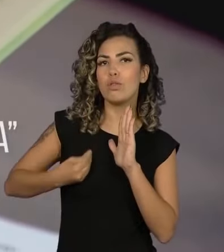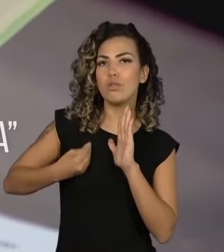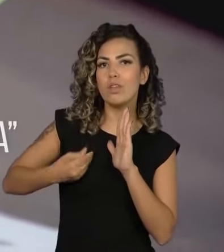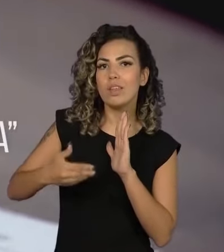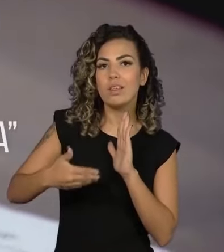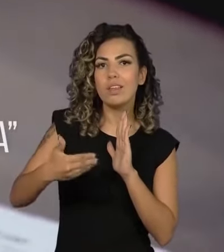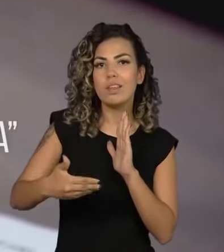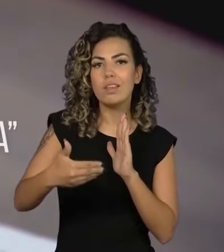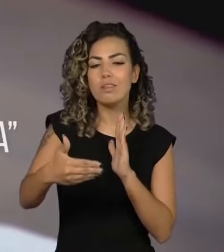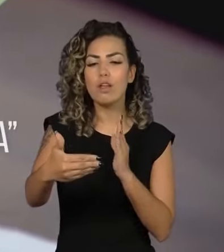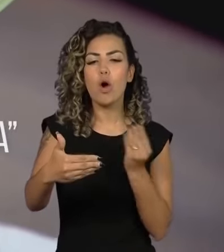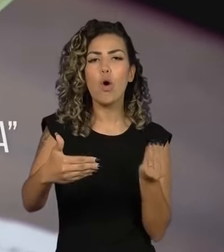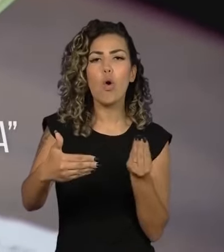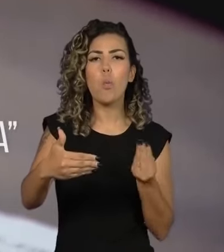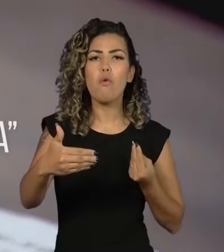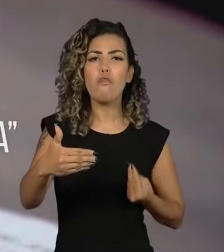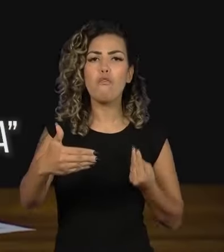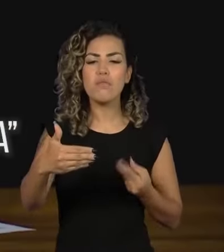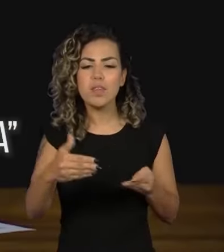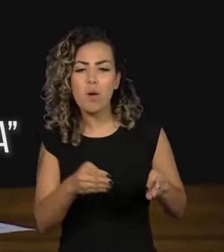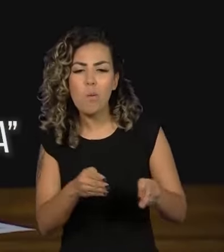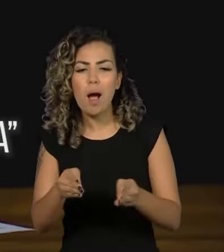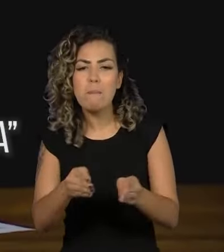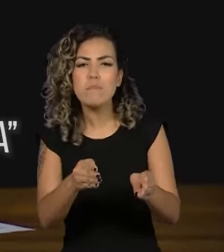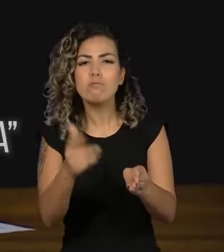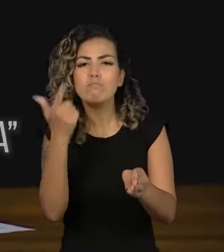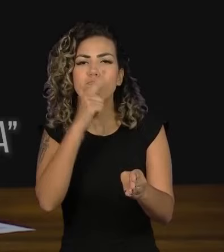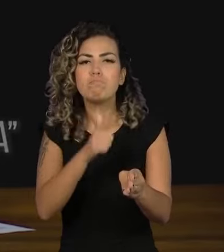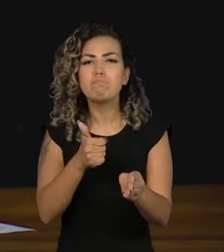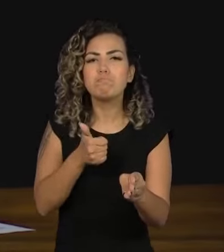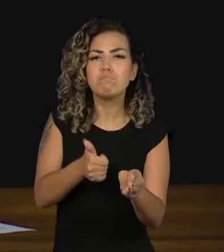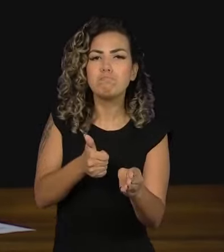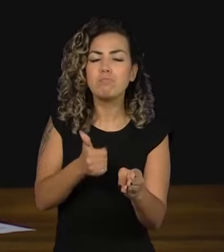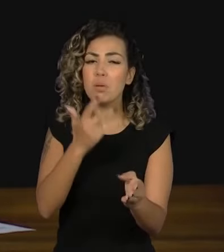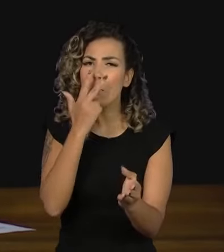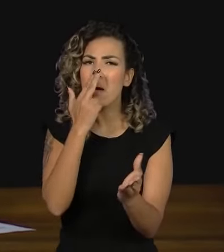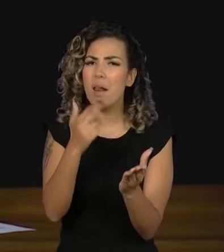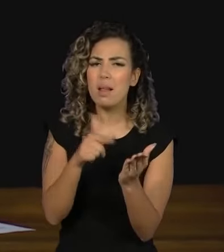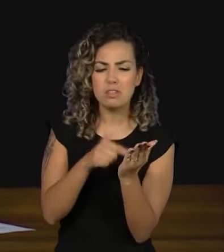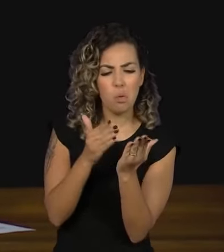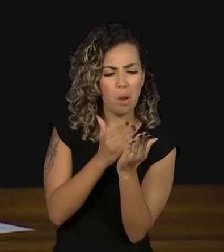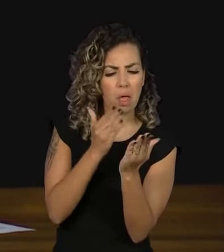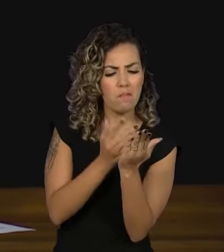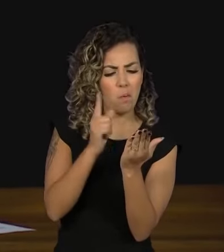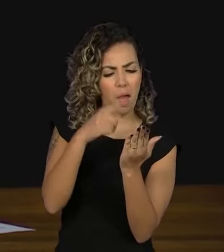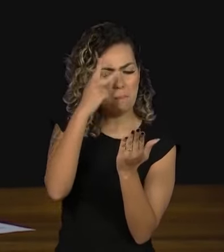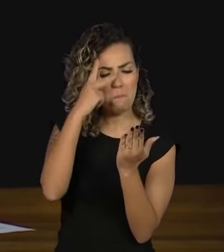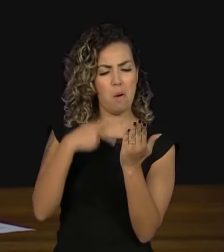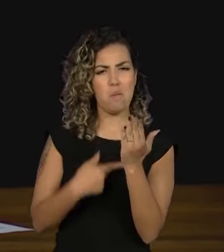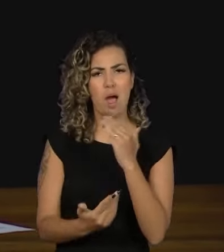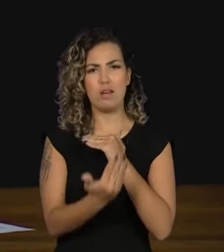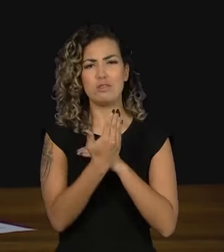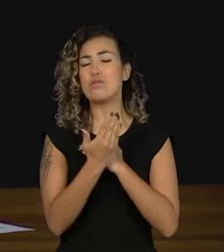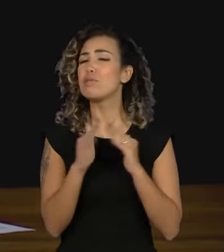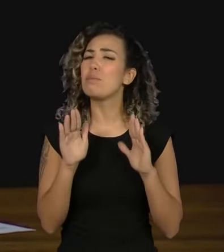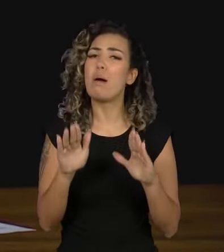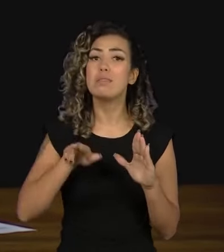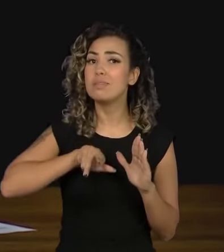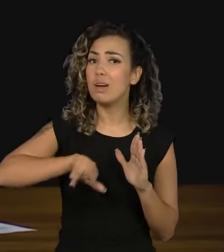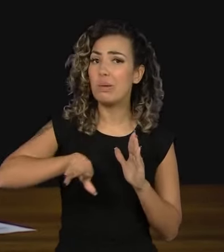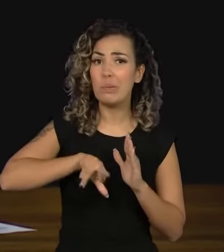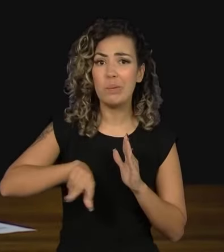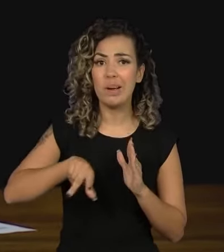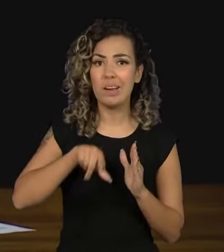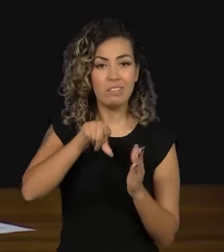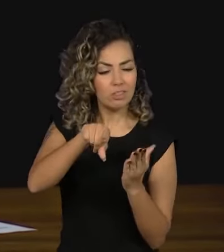parece título de uma obra de autoajuda parece mas não é você vai lendo e descobre que é o